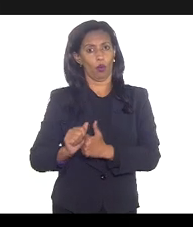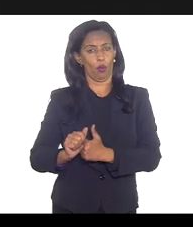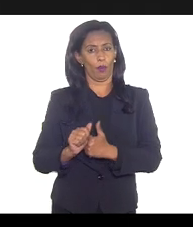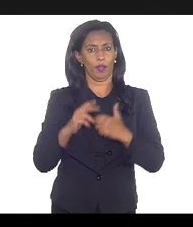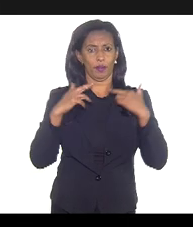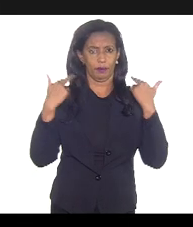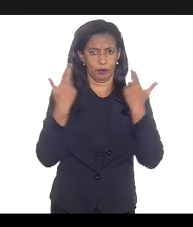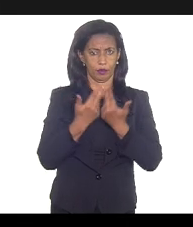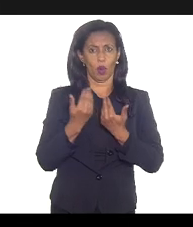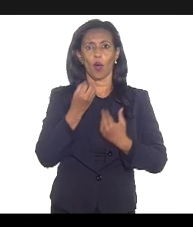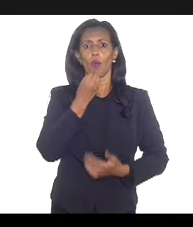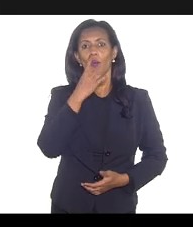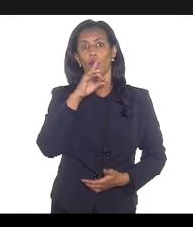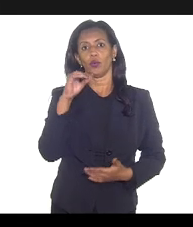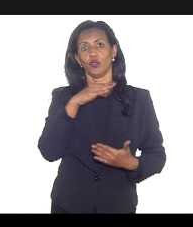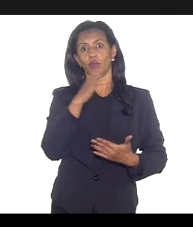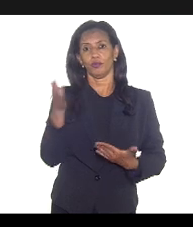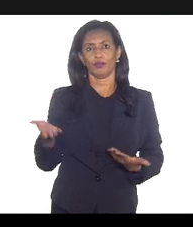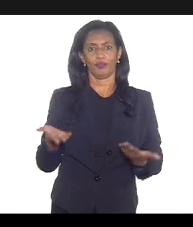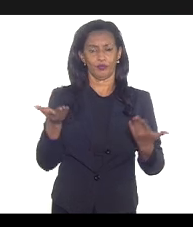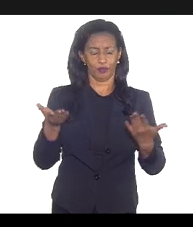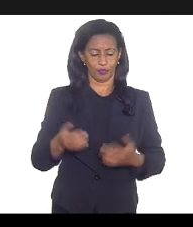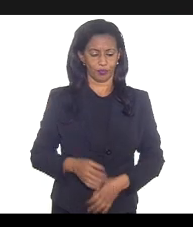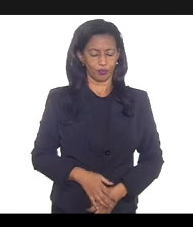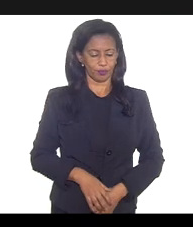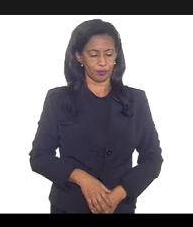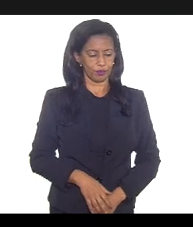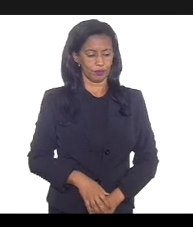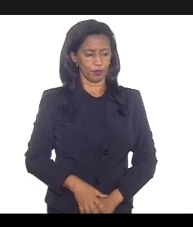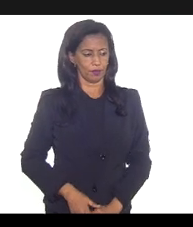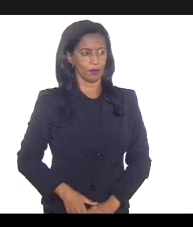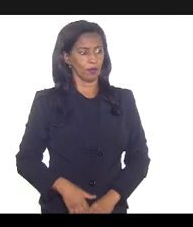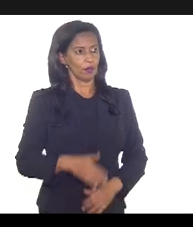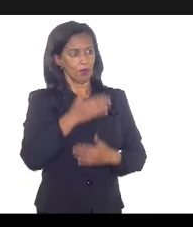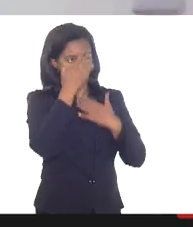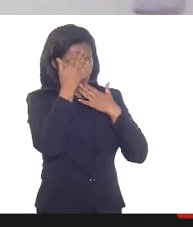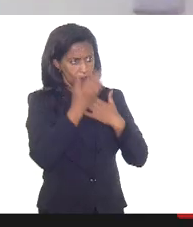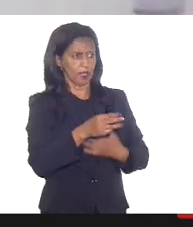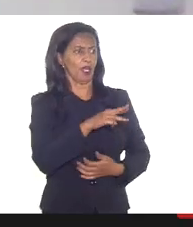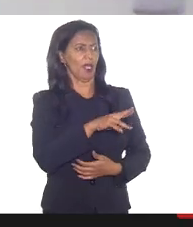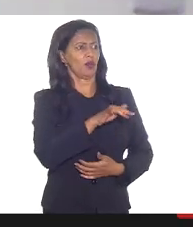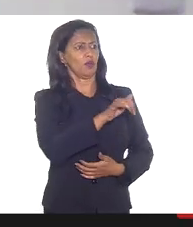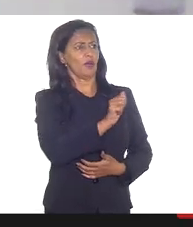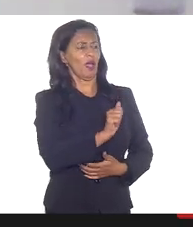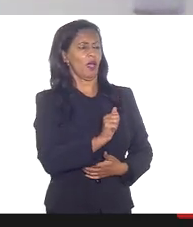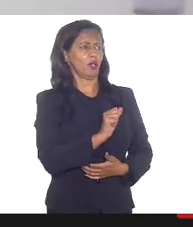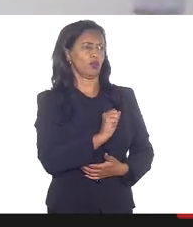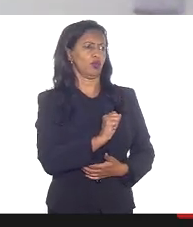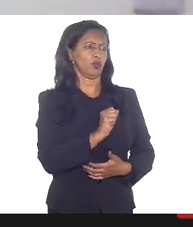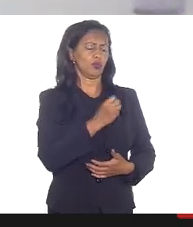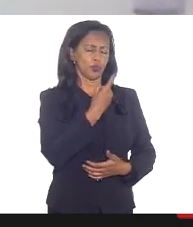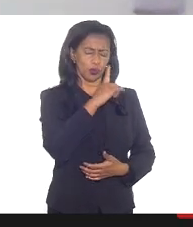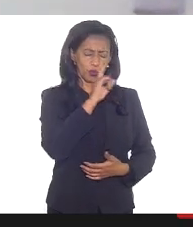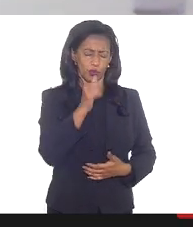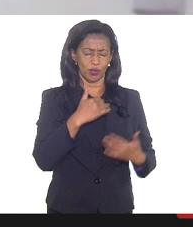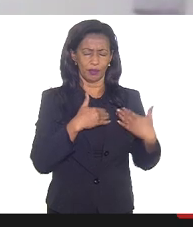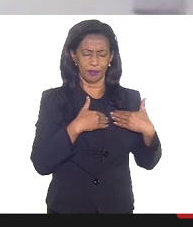bom dia para todos. Obrigado, Marcos, bom dia. E mais uma vez aí o nosso pesar, tá